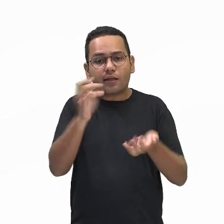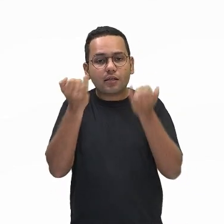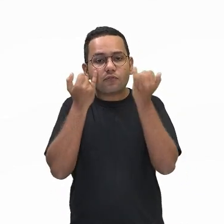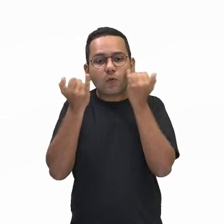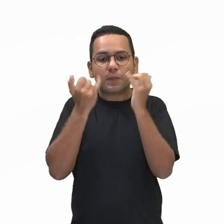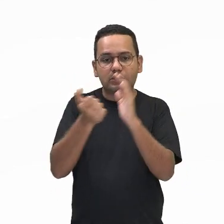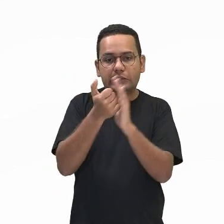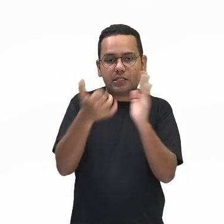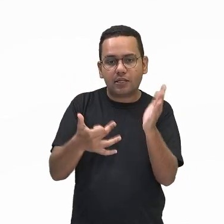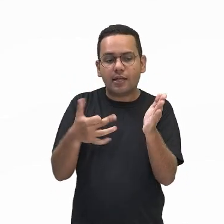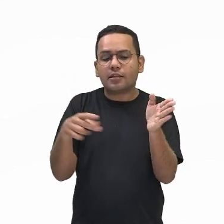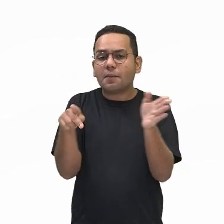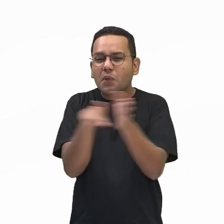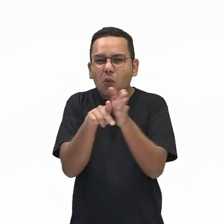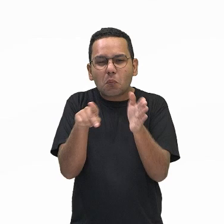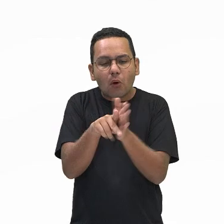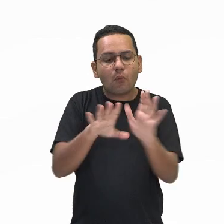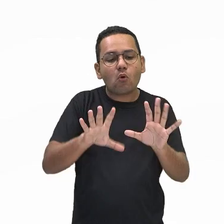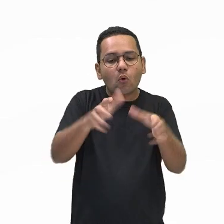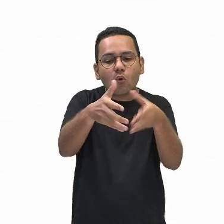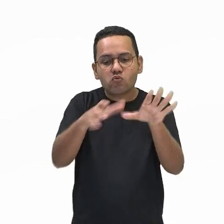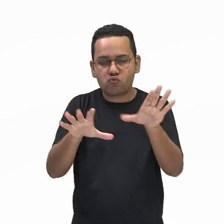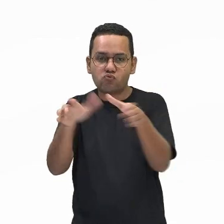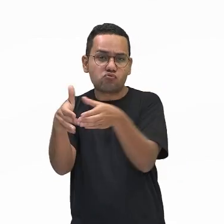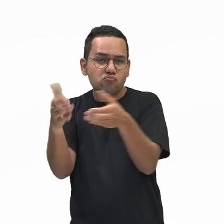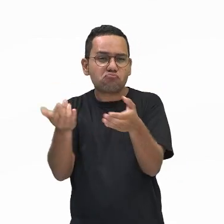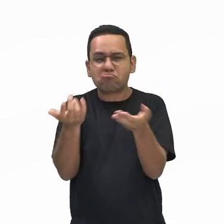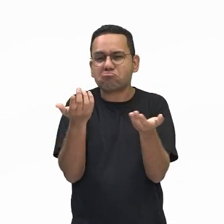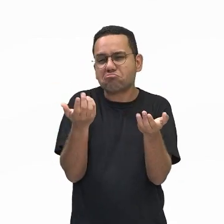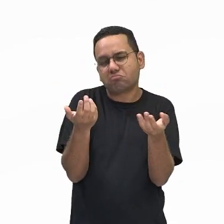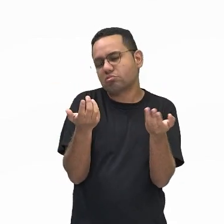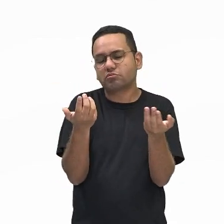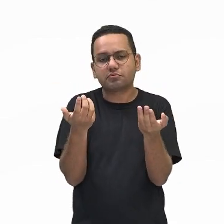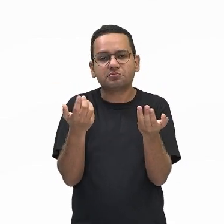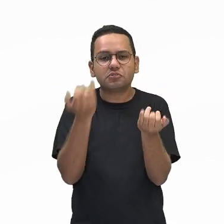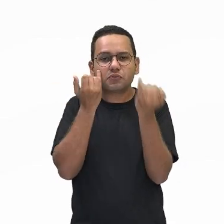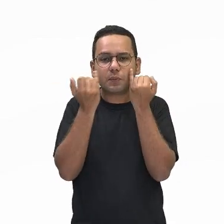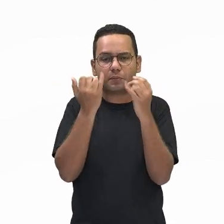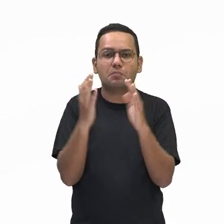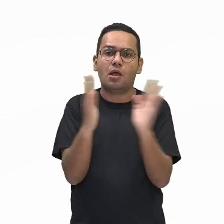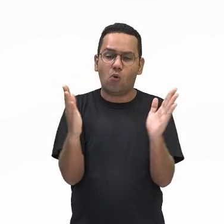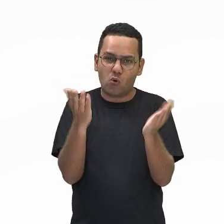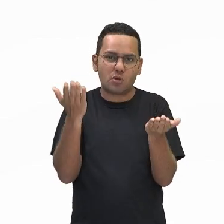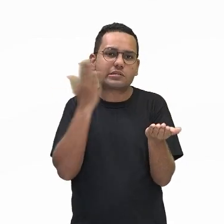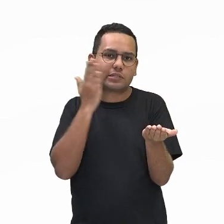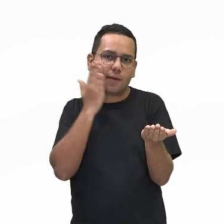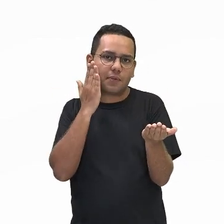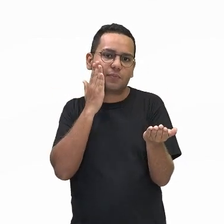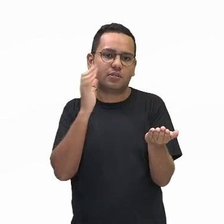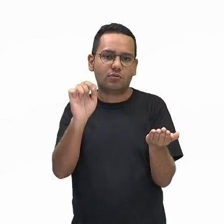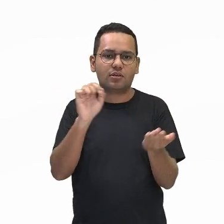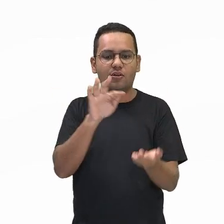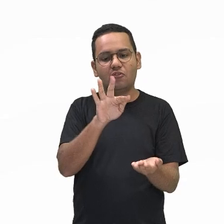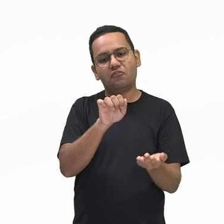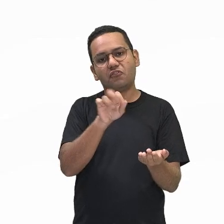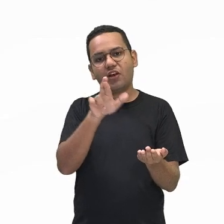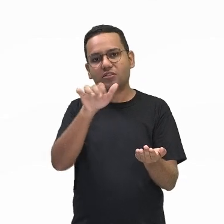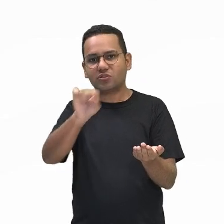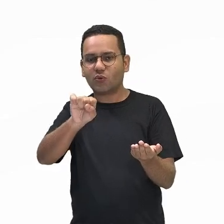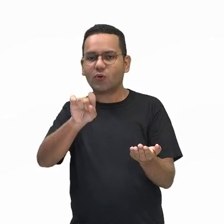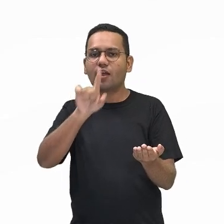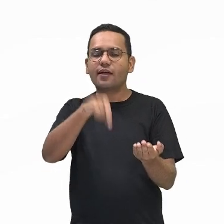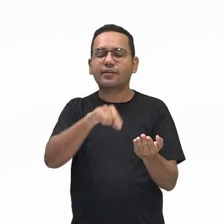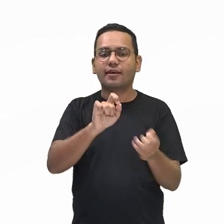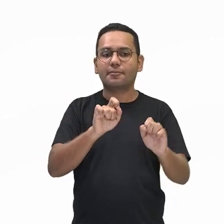de fatores. Ele não sabia que fatores eram esses, né? Hoje em dia nós sabemos que esses fatores ali são os alelos,